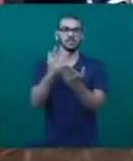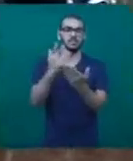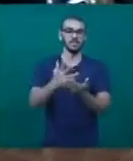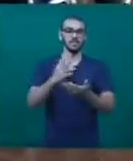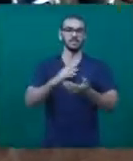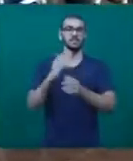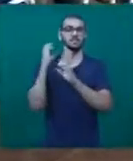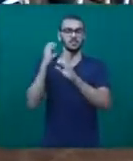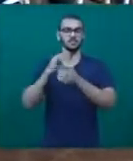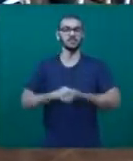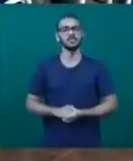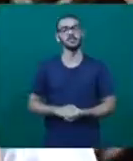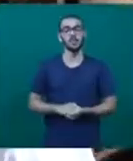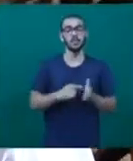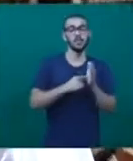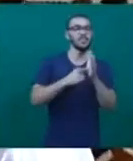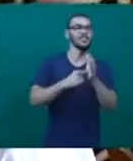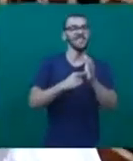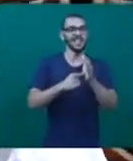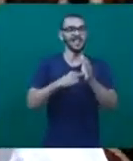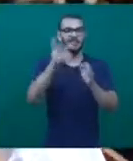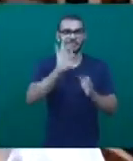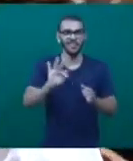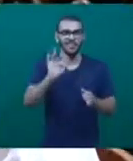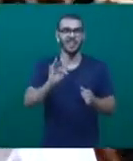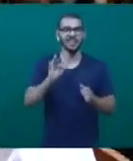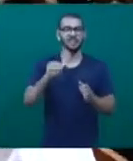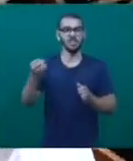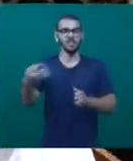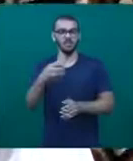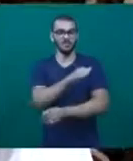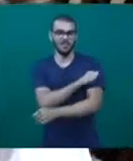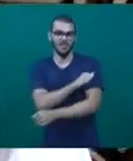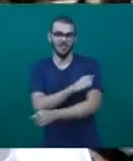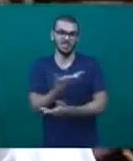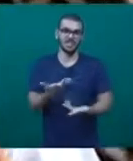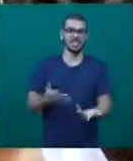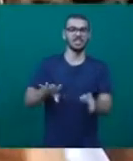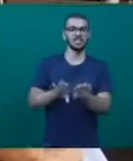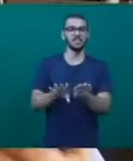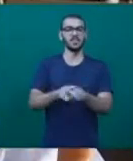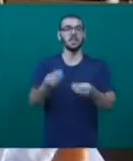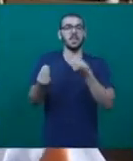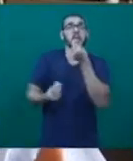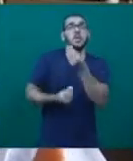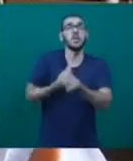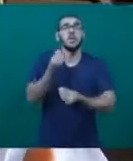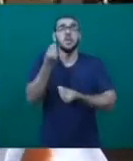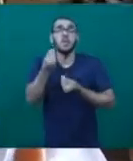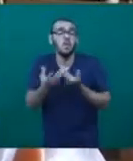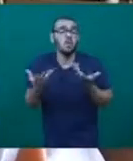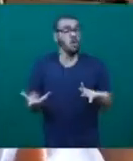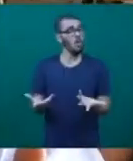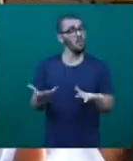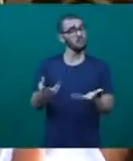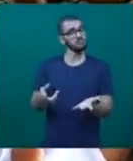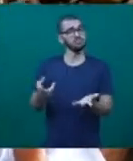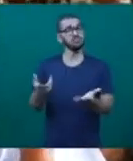a universidade para os alunos que estão chegando. Colocar como é que é o funcionamento da